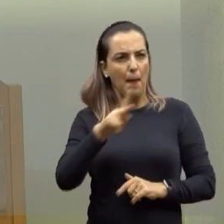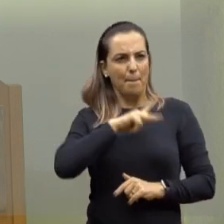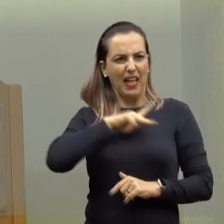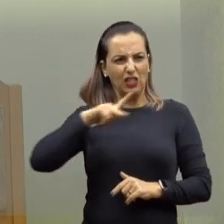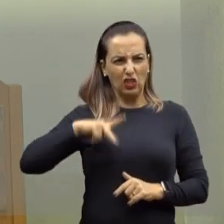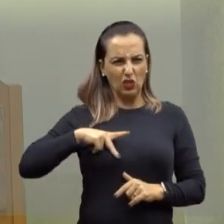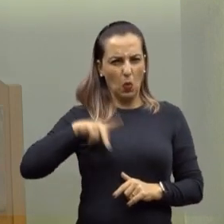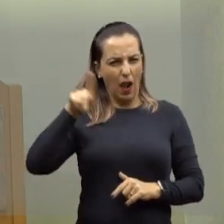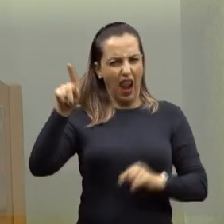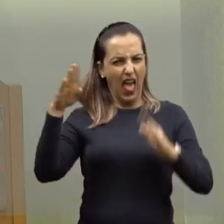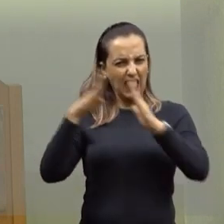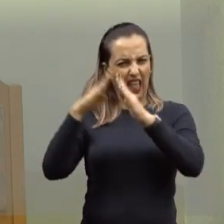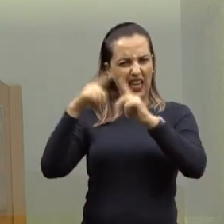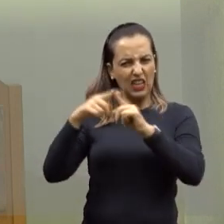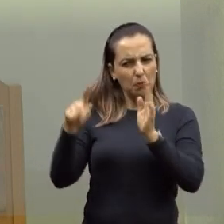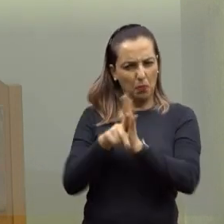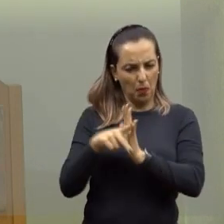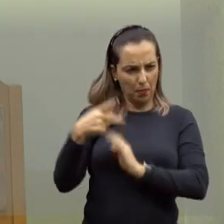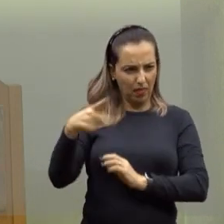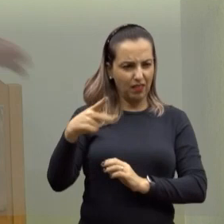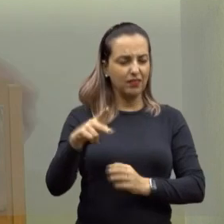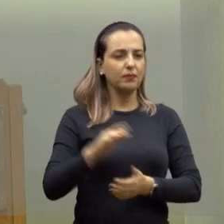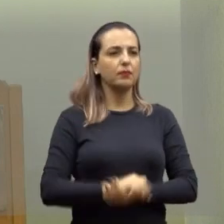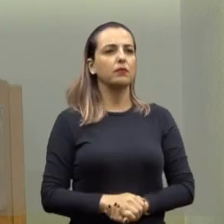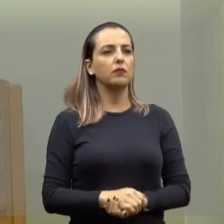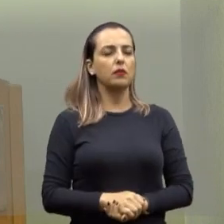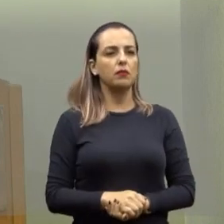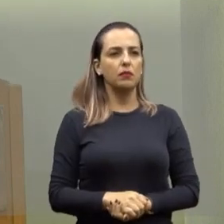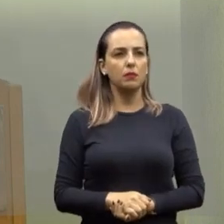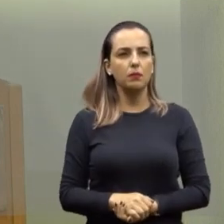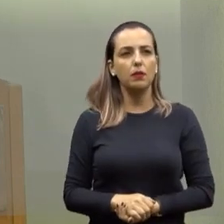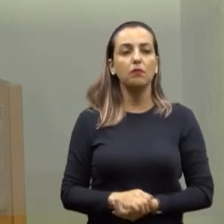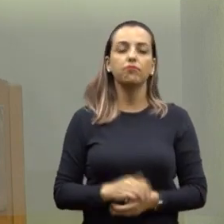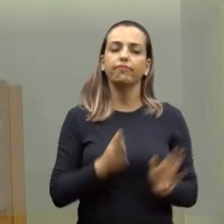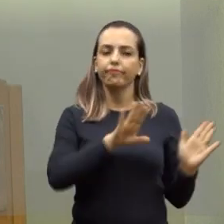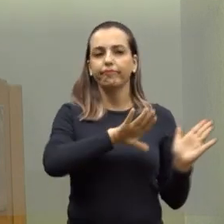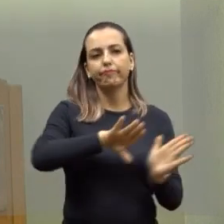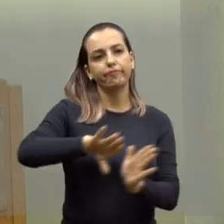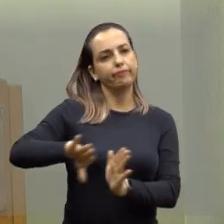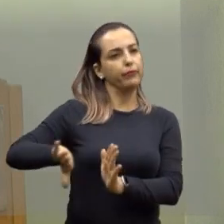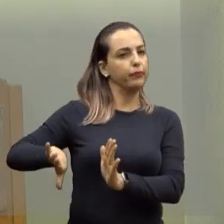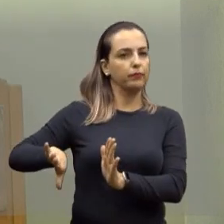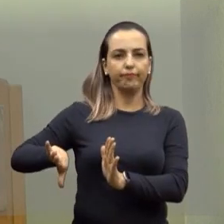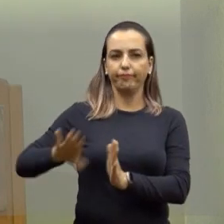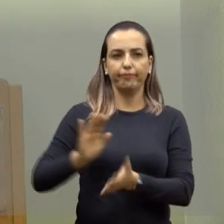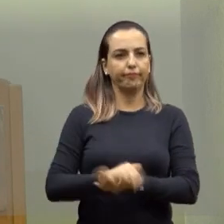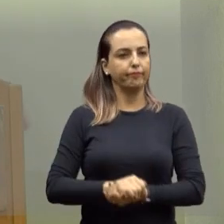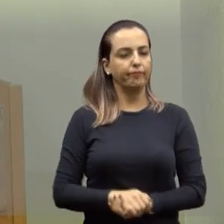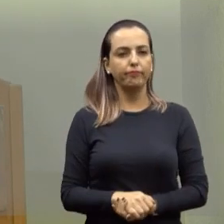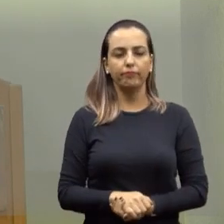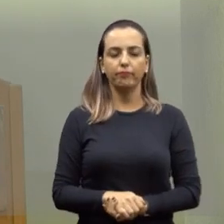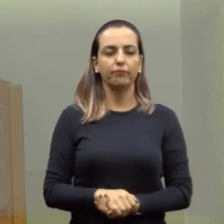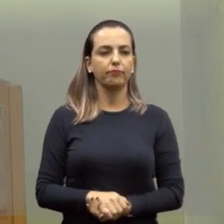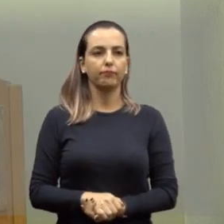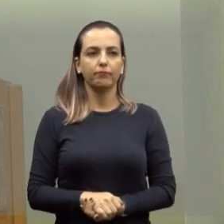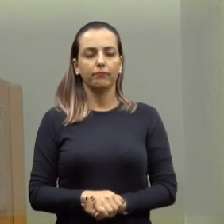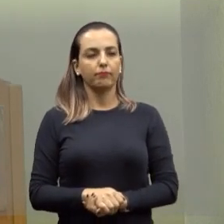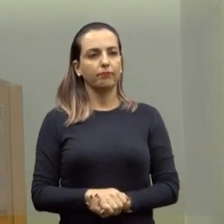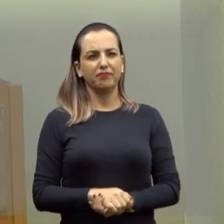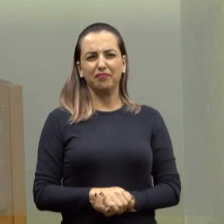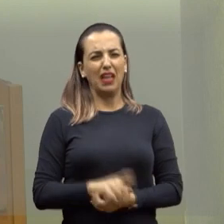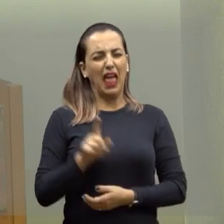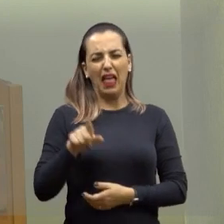né na igreja aquela frequentava pois bem vamos deixar de lado essa situação aí que